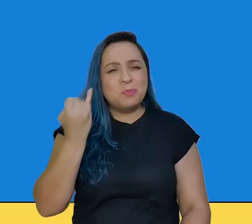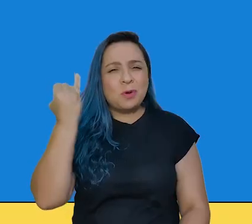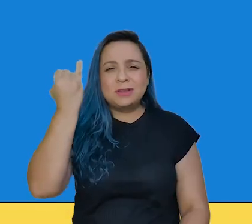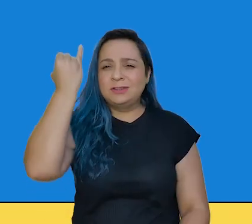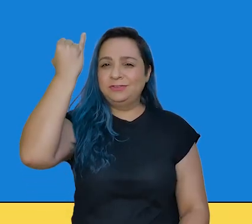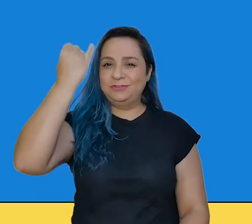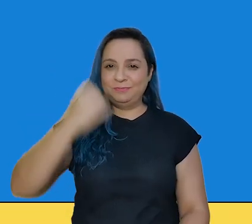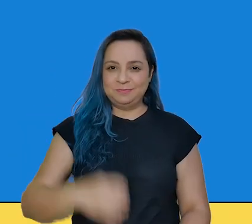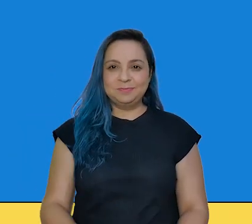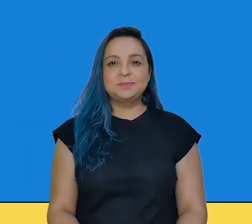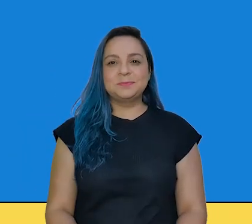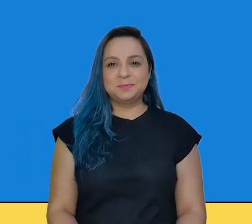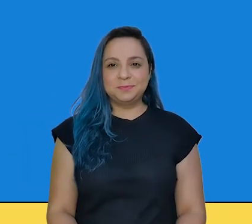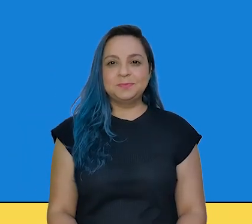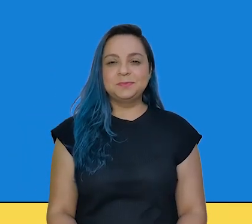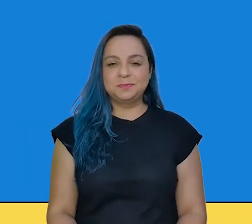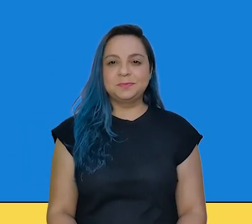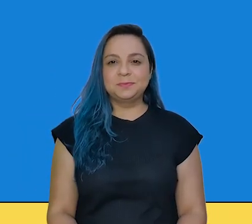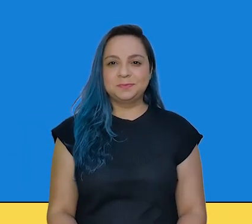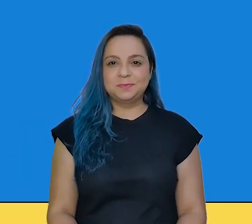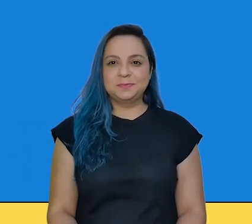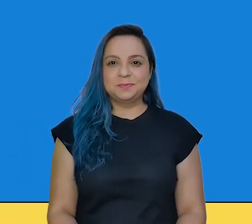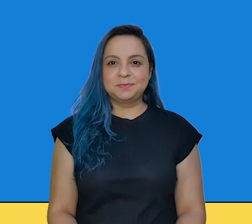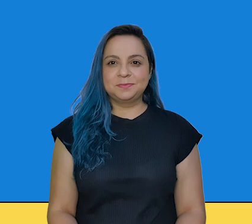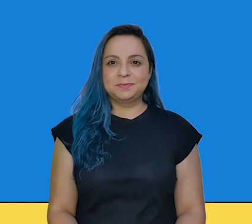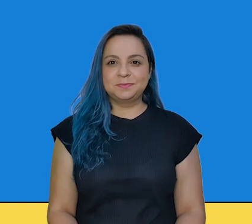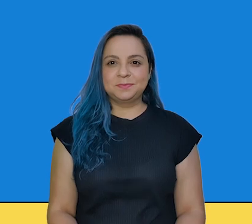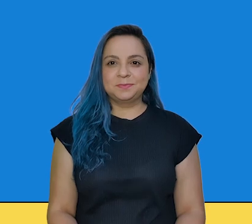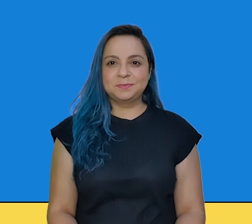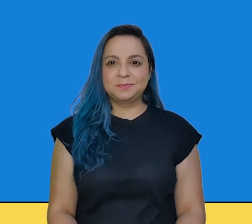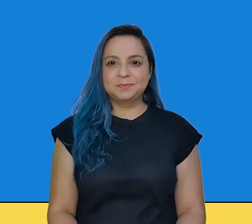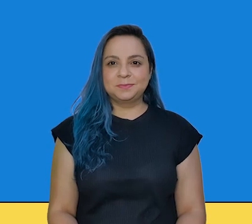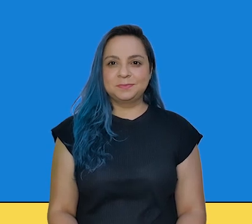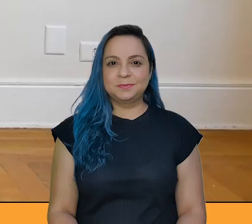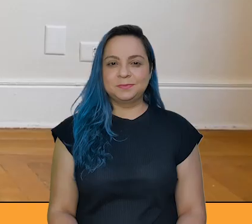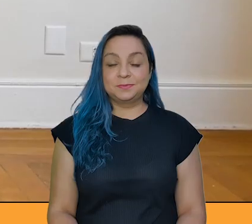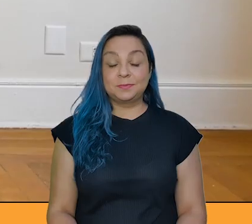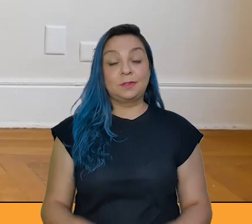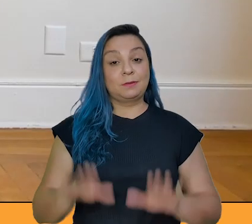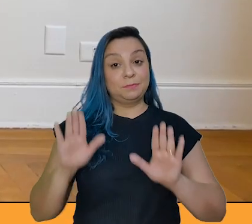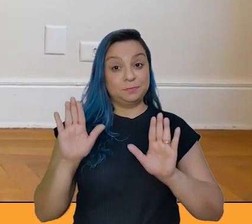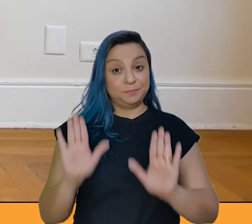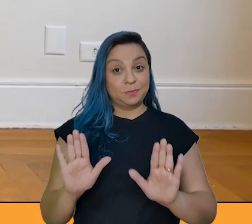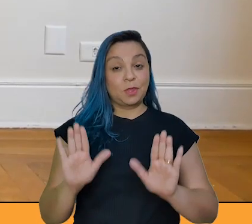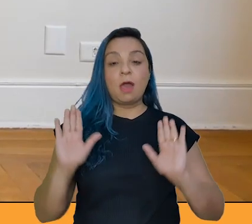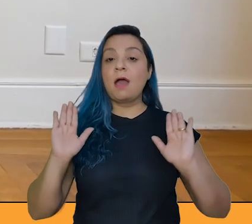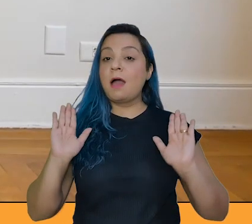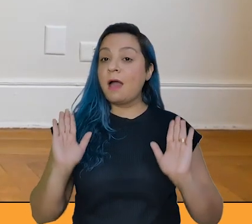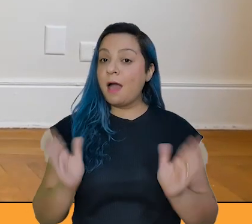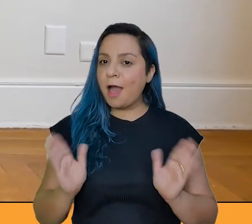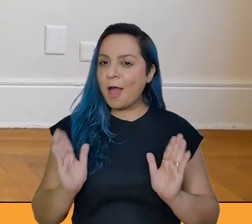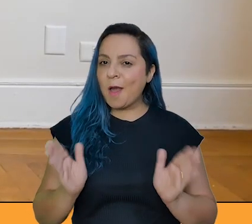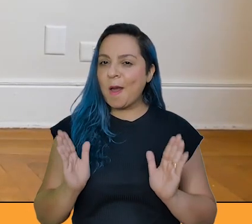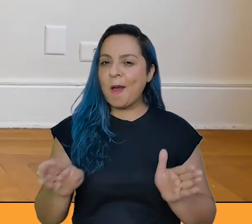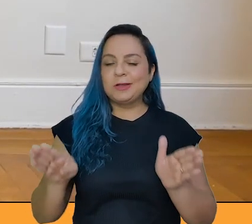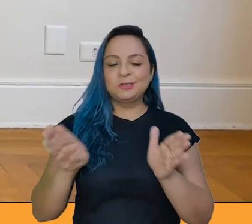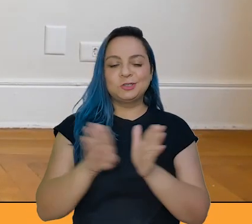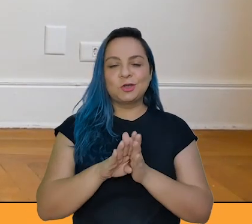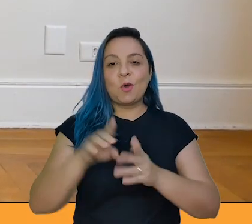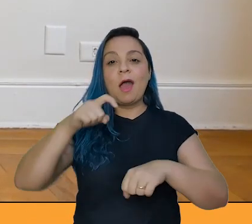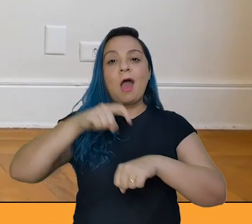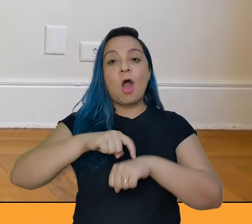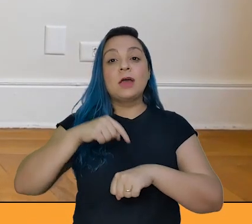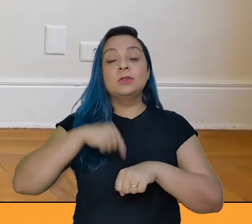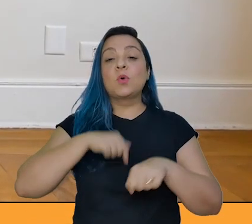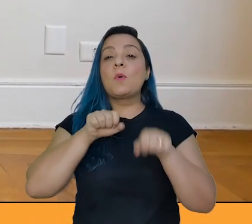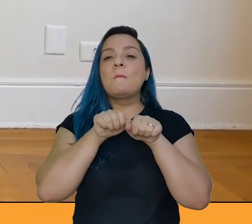gente. Fundo azul em letras brancas, atividade. Em um estúdio de dança em frente a uma Bom, pintura, pessoal, Gustav está em agora pé. chegou o momento de eu